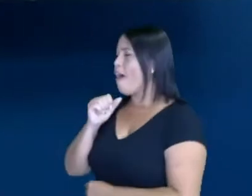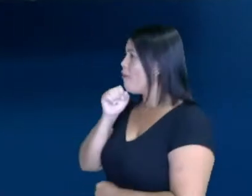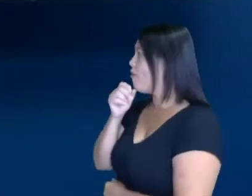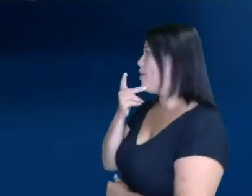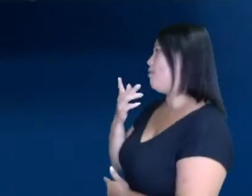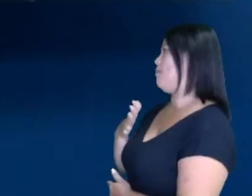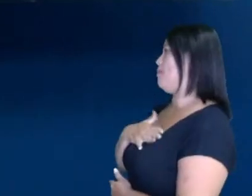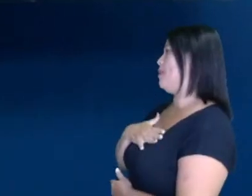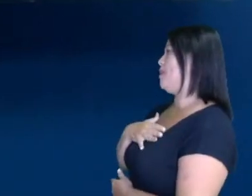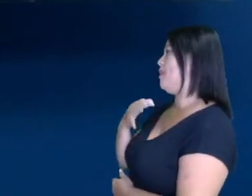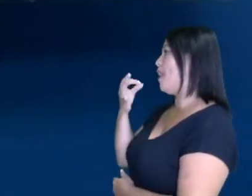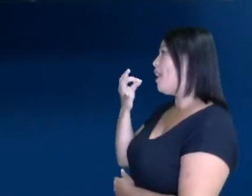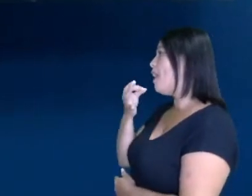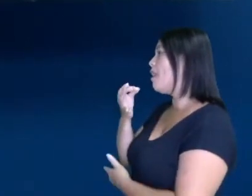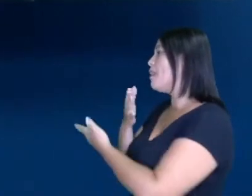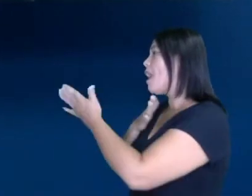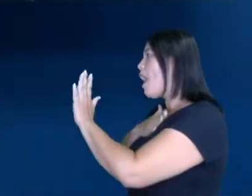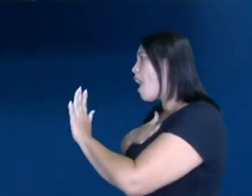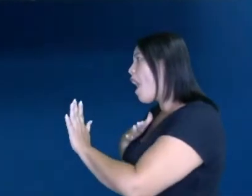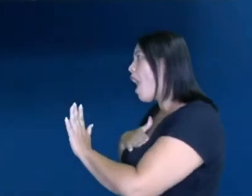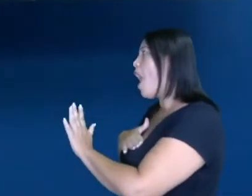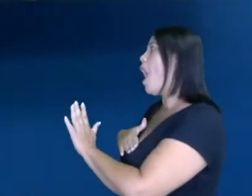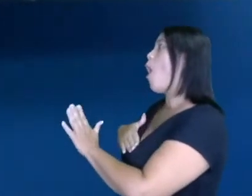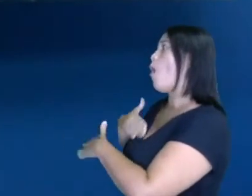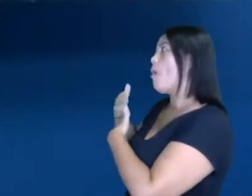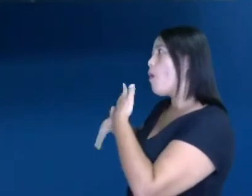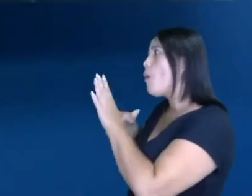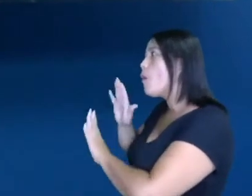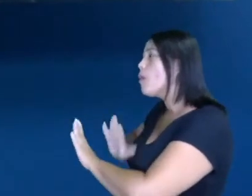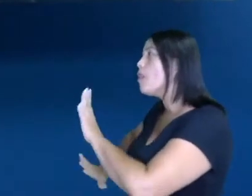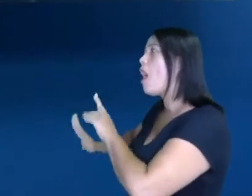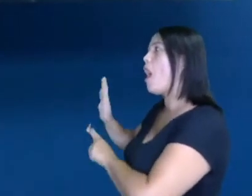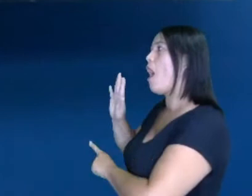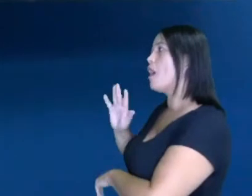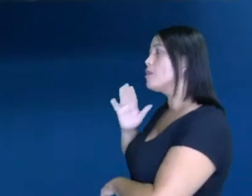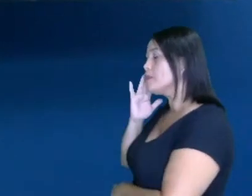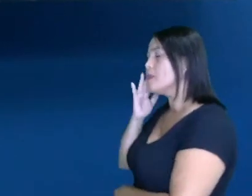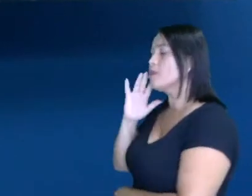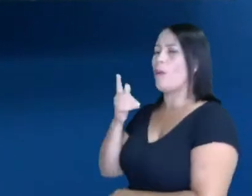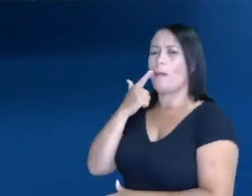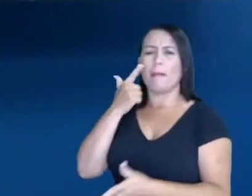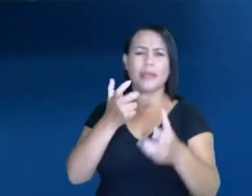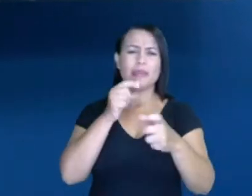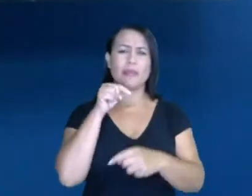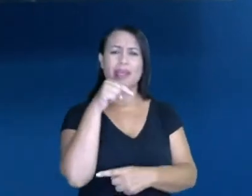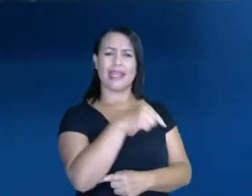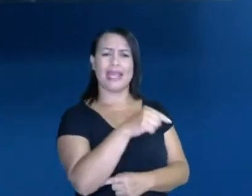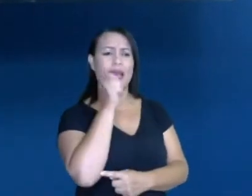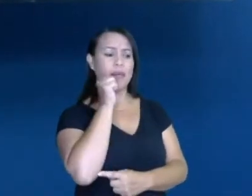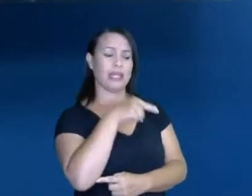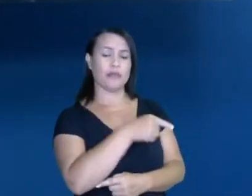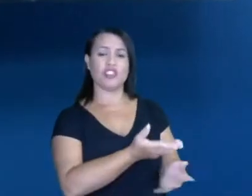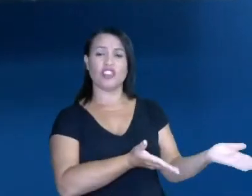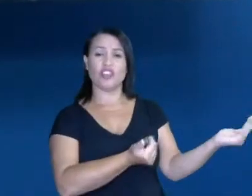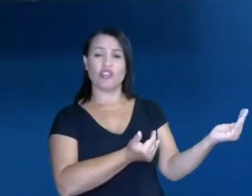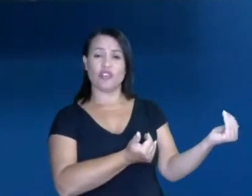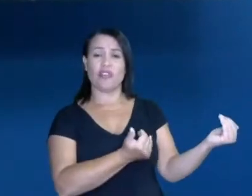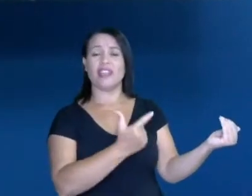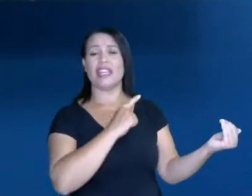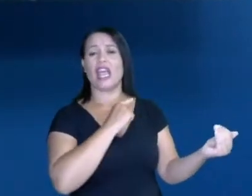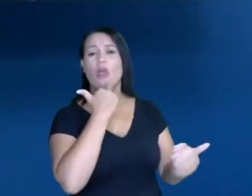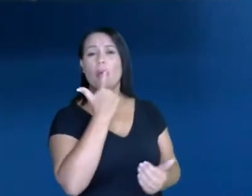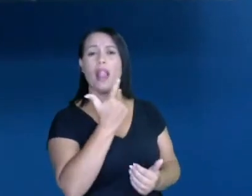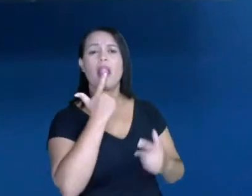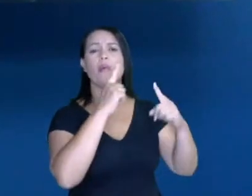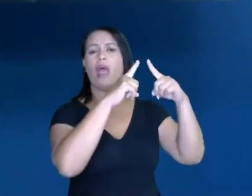minha linda, vá com calma, não se precipite. Percebam que a linguagem da neta, por ser jovem, é uma linguagem